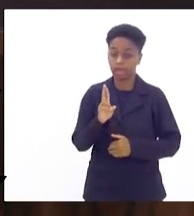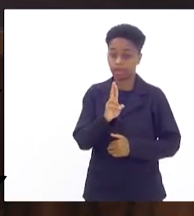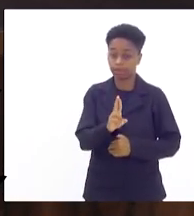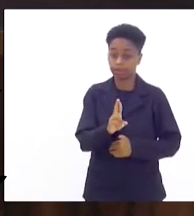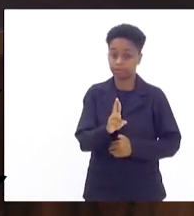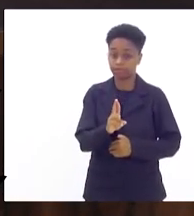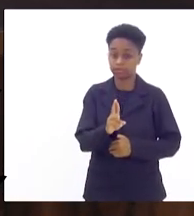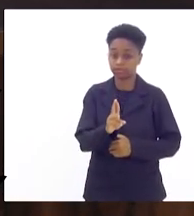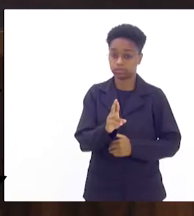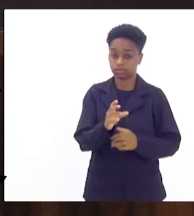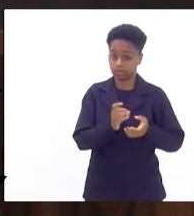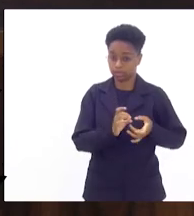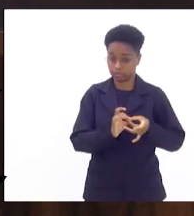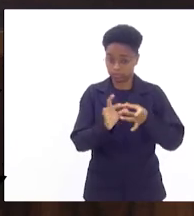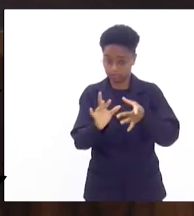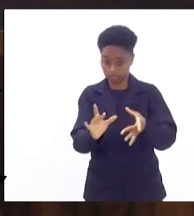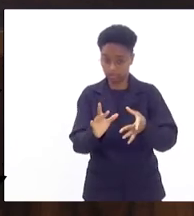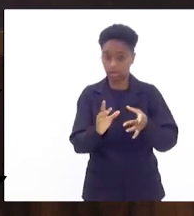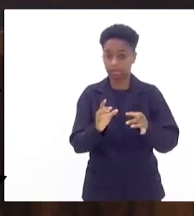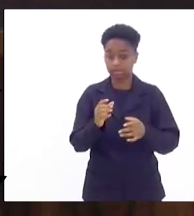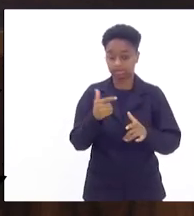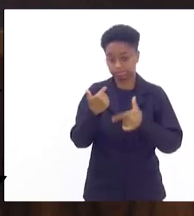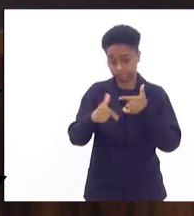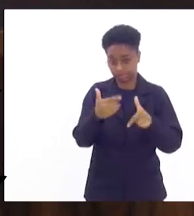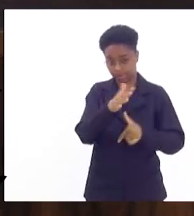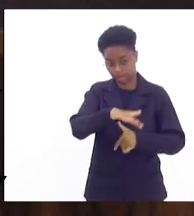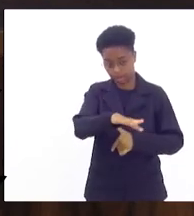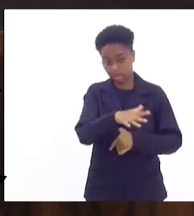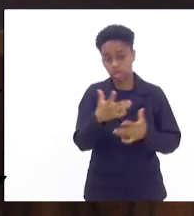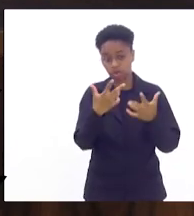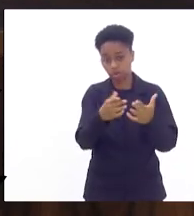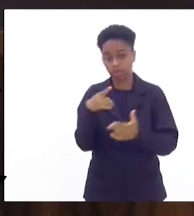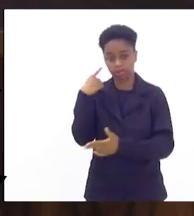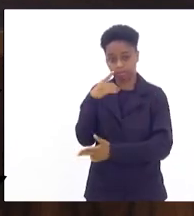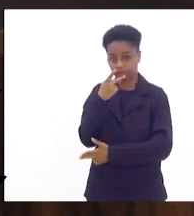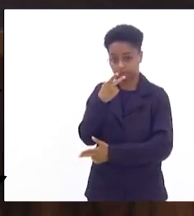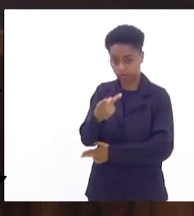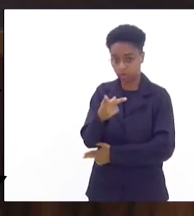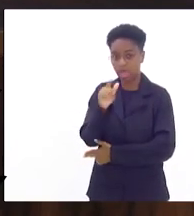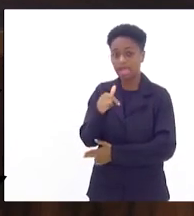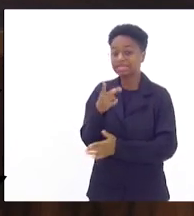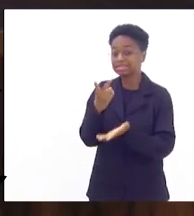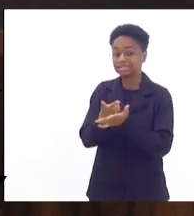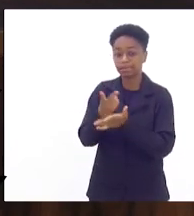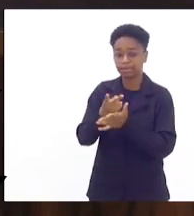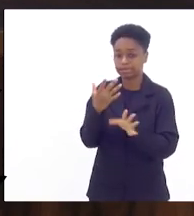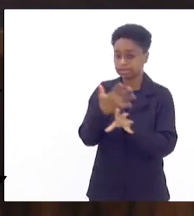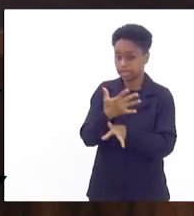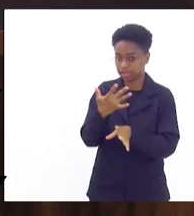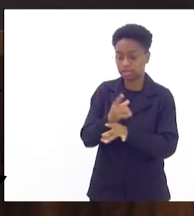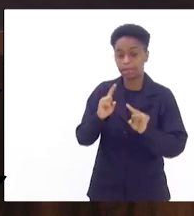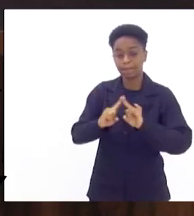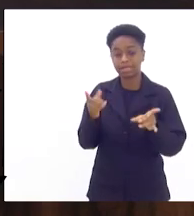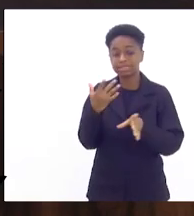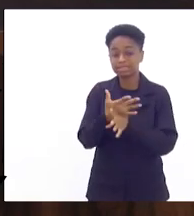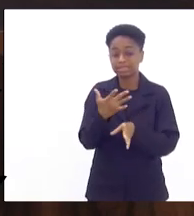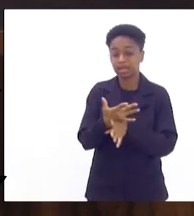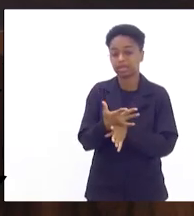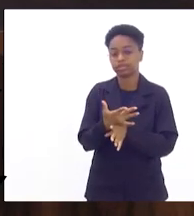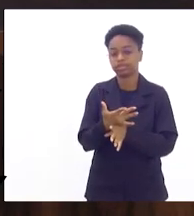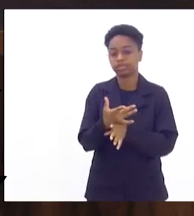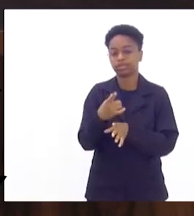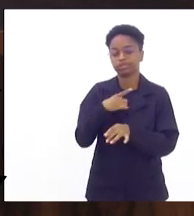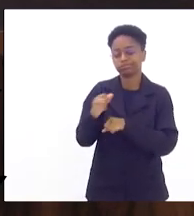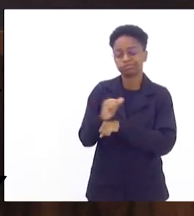o concedente, o titular do serviço, que, bem dito pelo deputado, são sempre os municípios, mas os municípios fizeram um instrumento